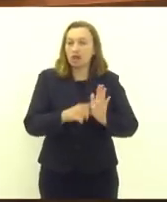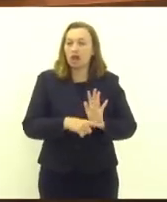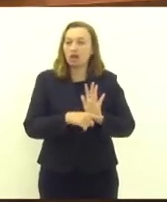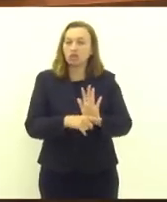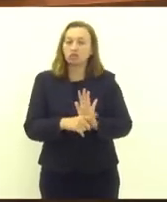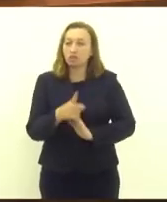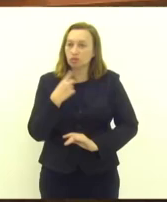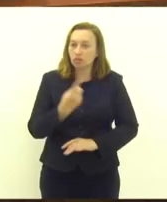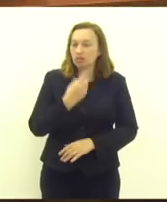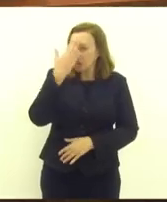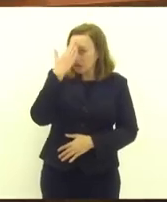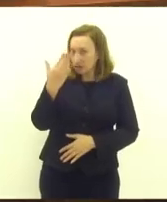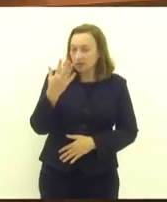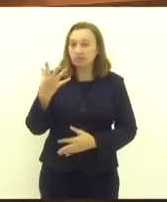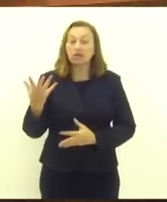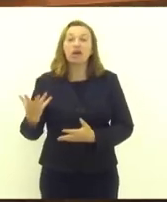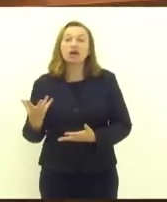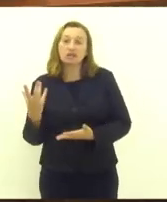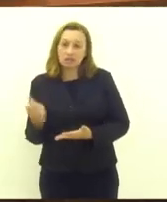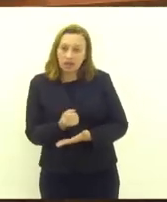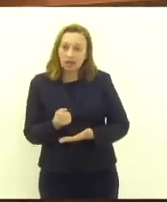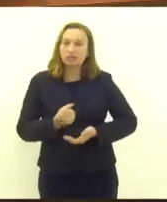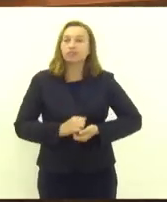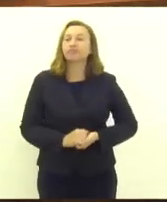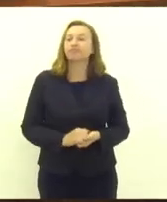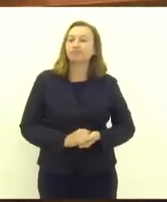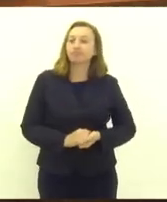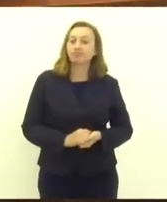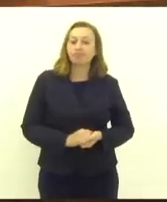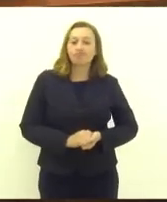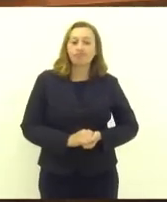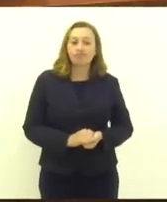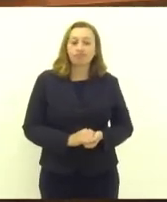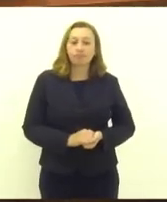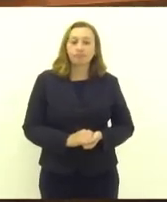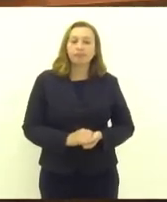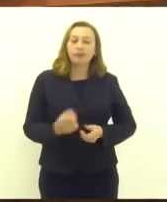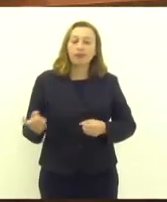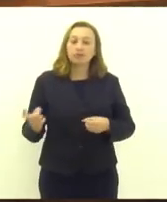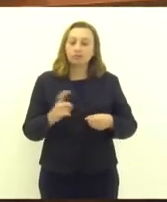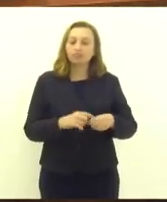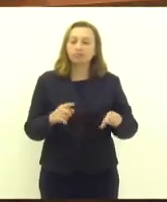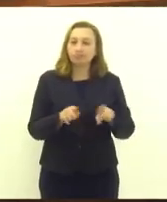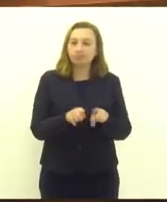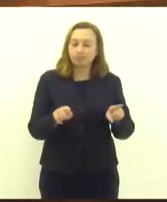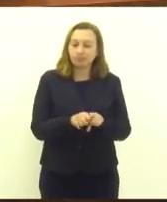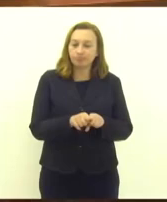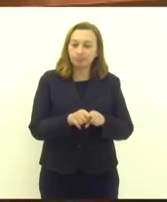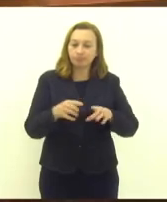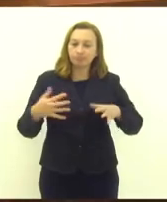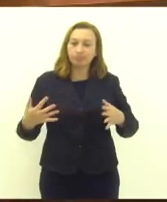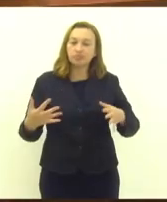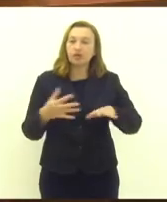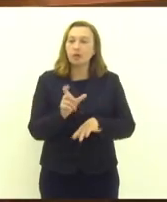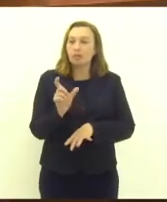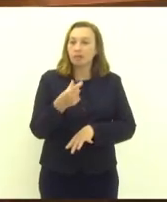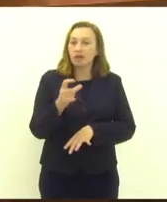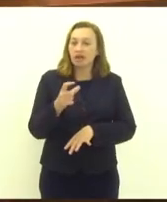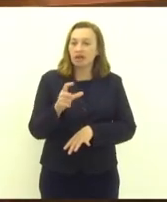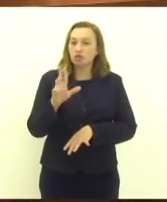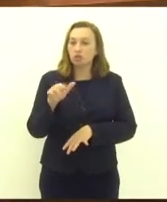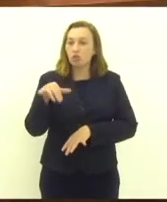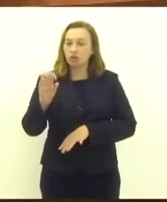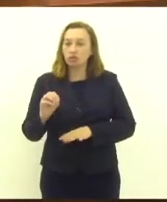aceitado essas contribuições é para que a gente retome também o patamar de integração do bilhete único para